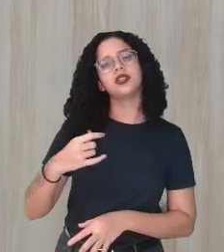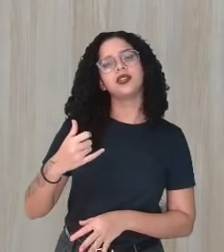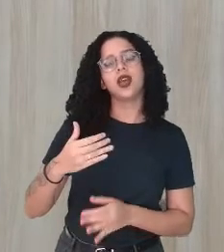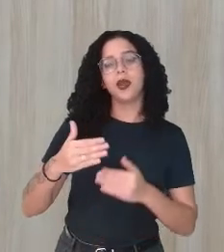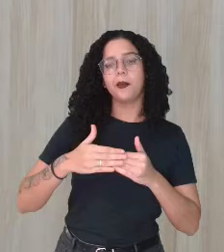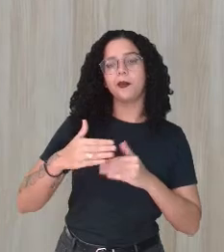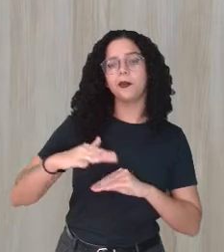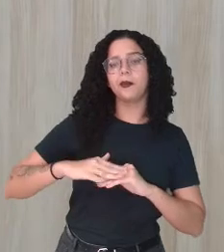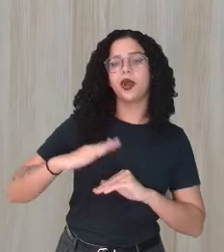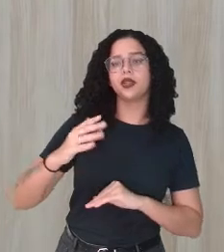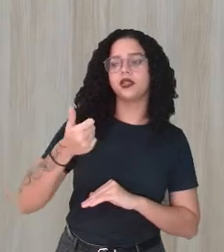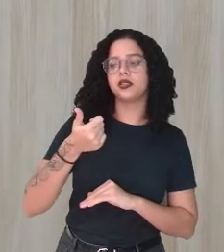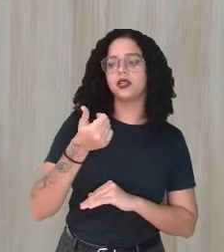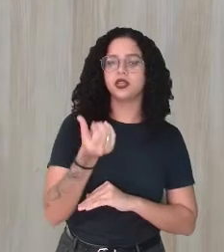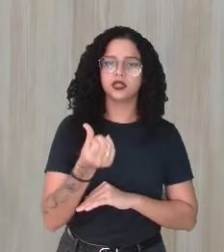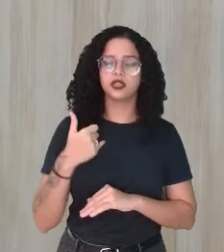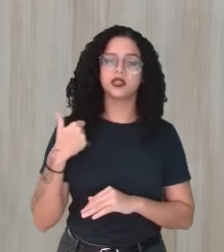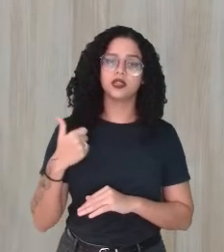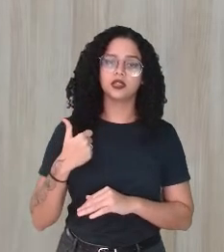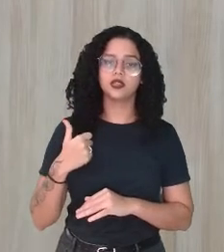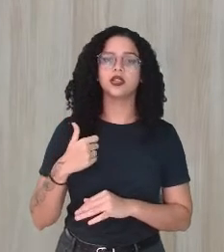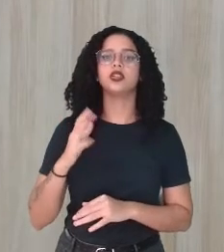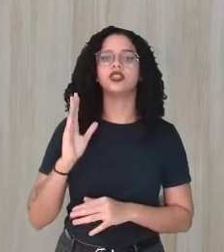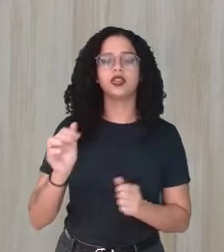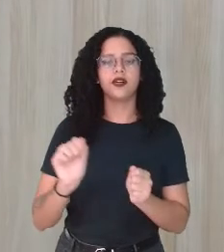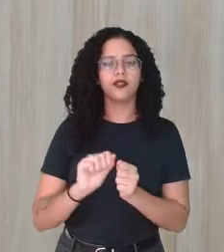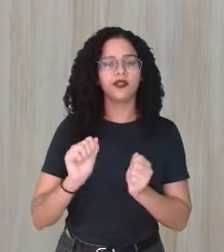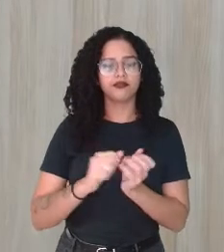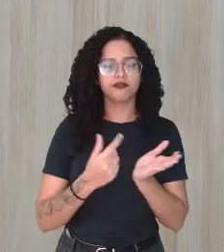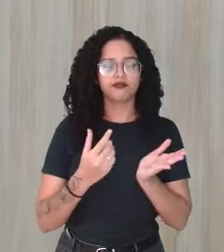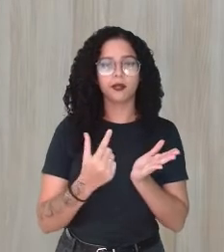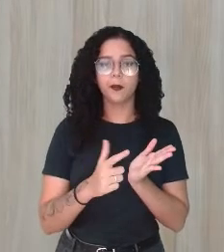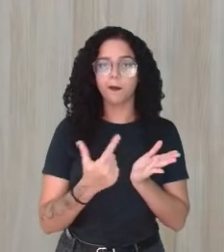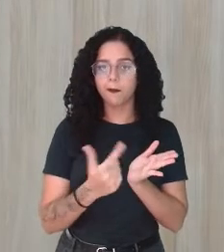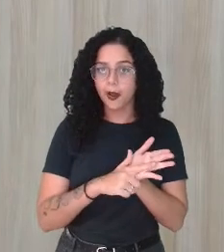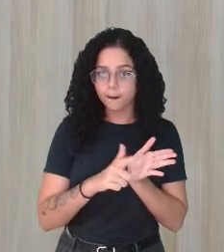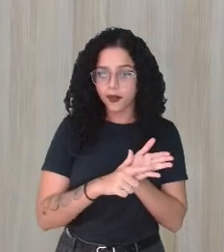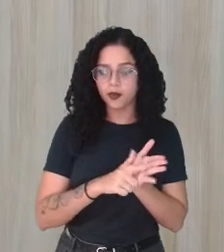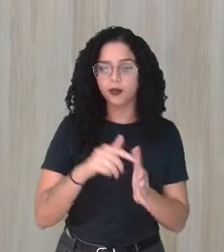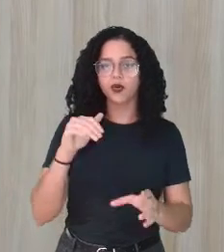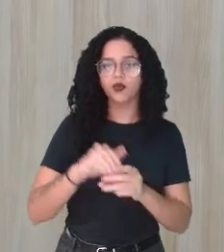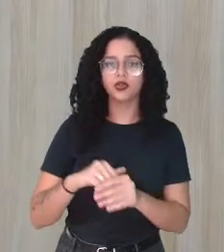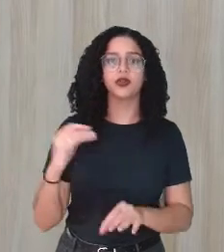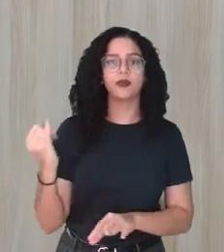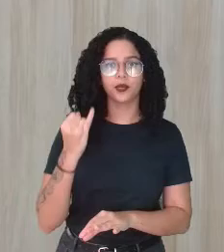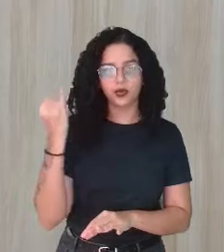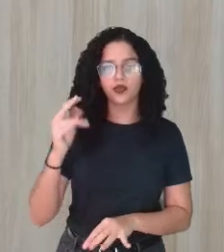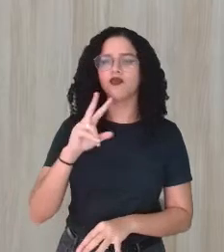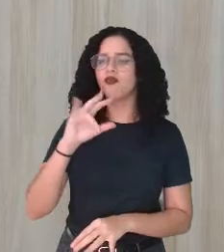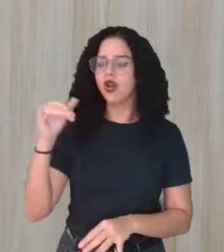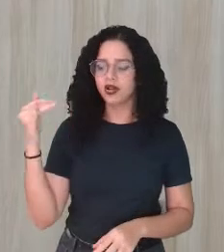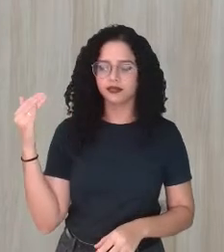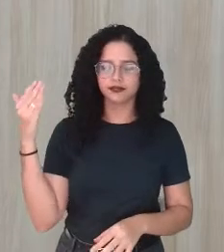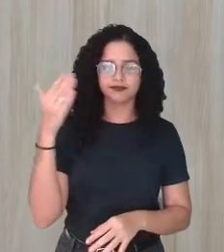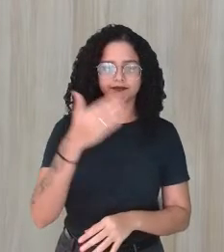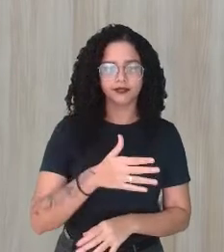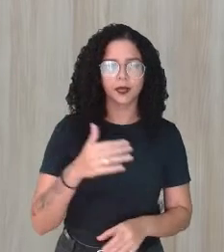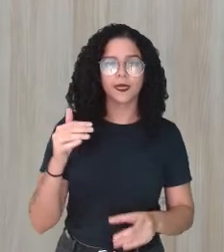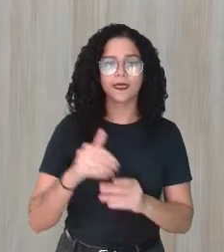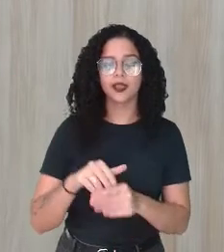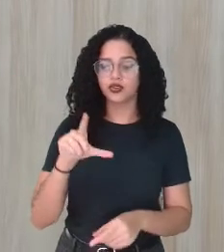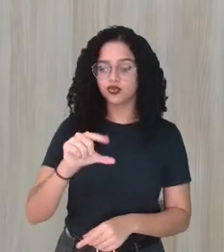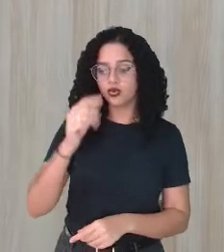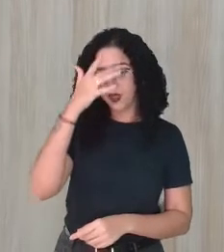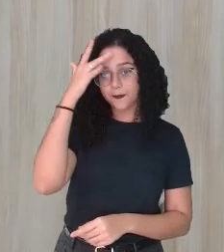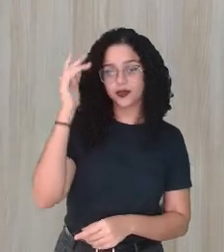dos 16 anos, tirou seu título de eleitor, vá votar. O voto é super importante, né? Para a gente poder escolher as